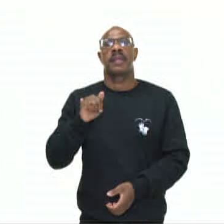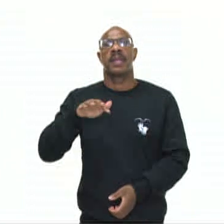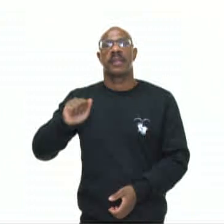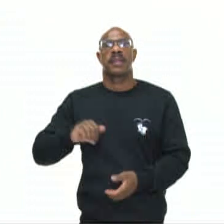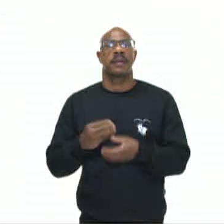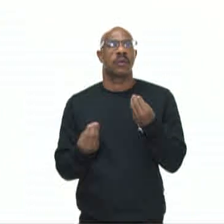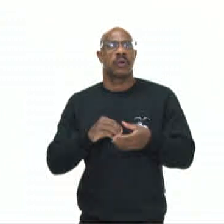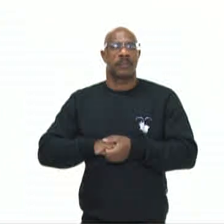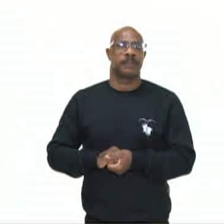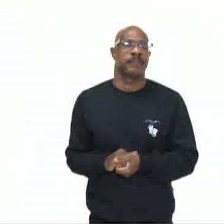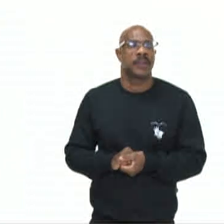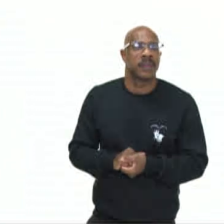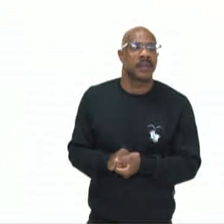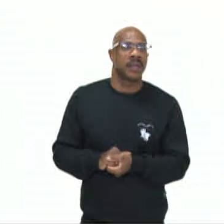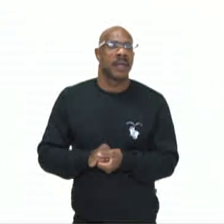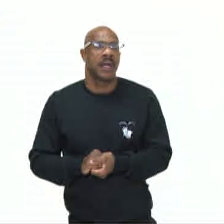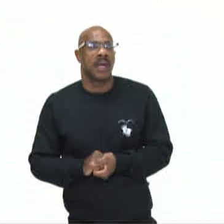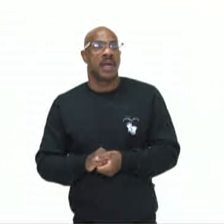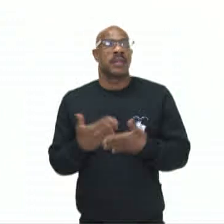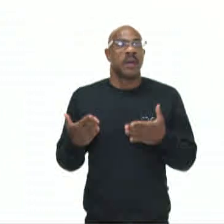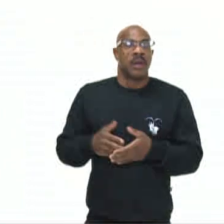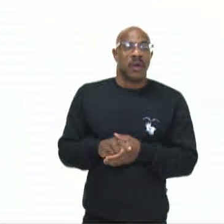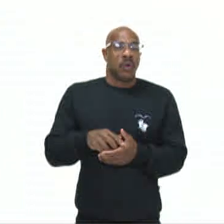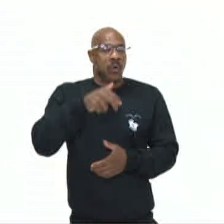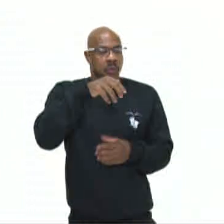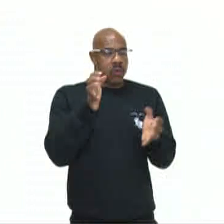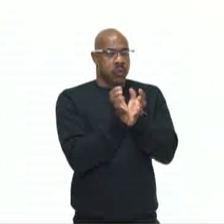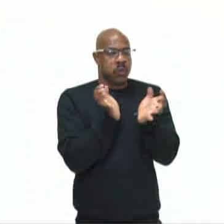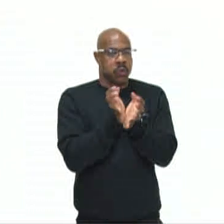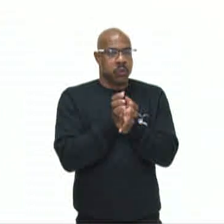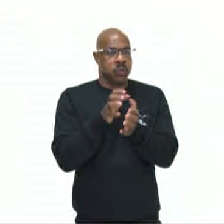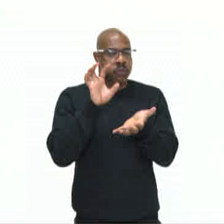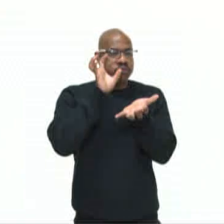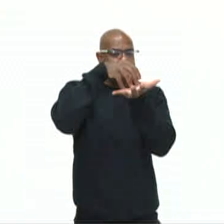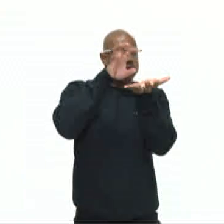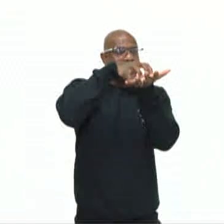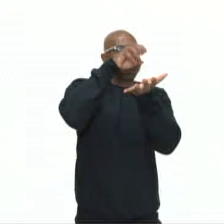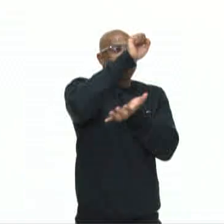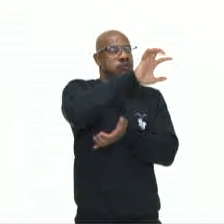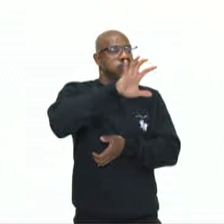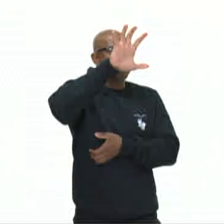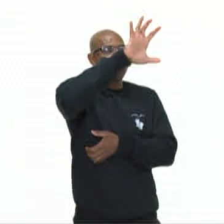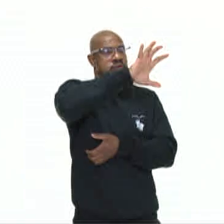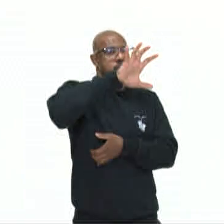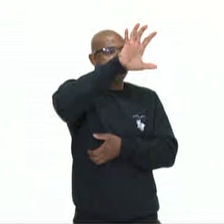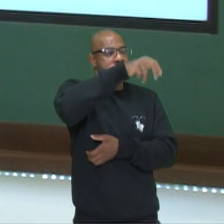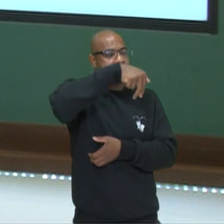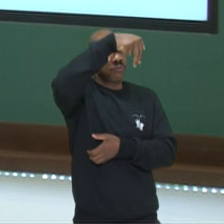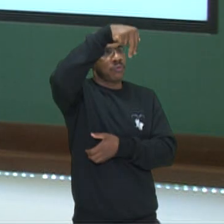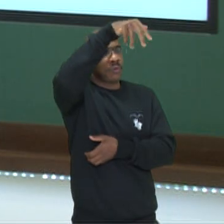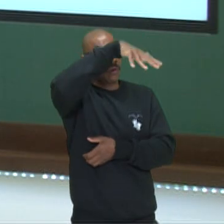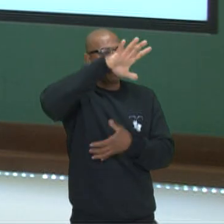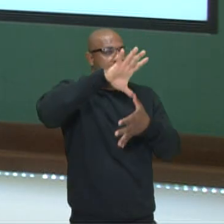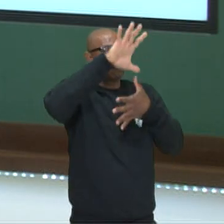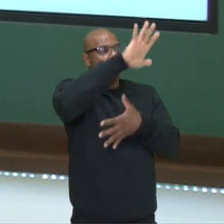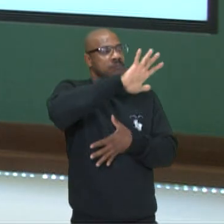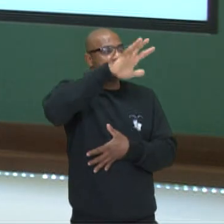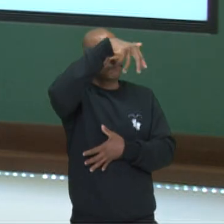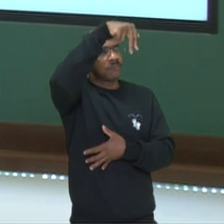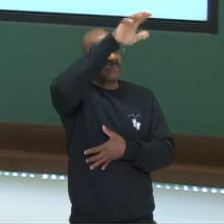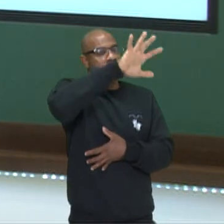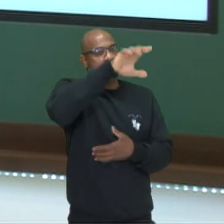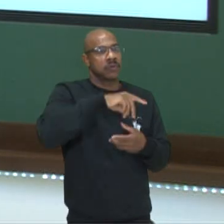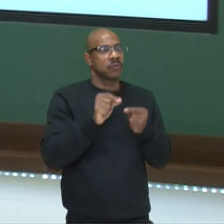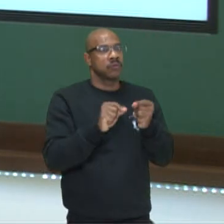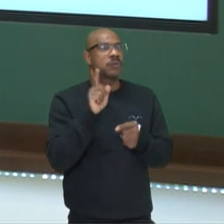As colônias localizadas mais ao norte possuíam um clima similar ao europeu, né? Então elas não eram